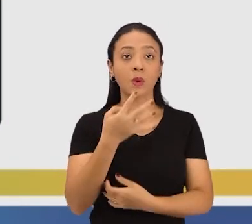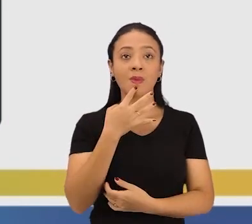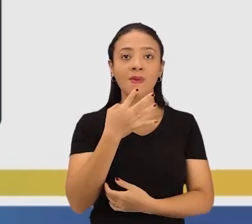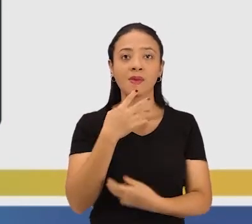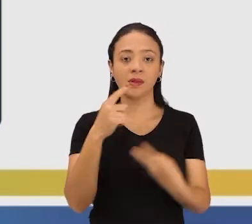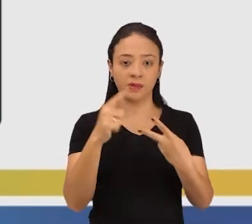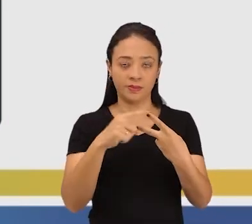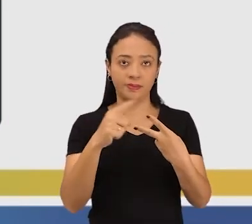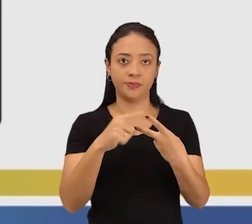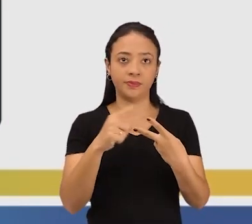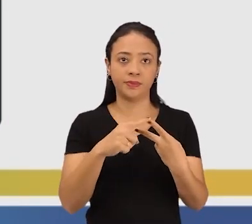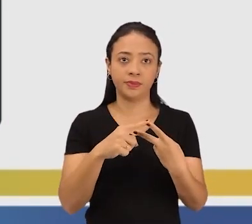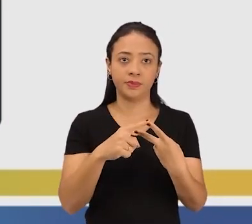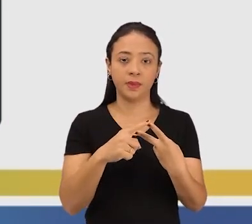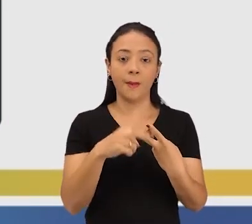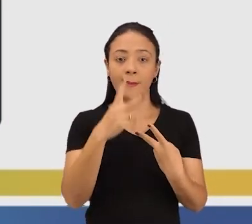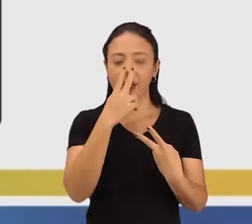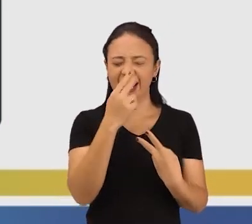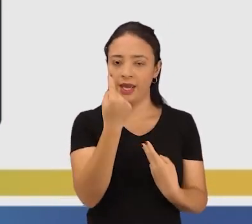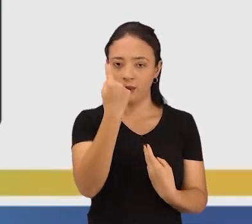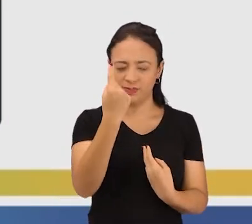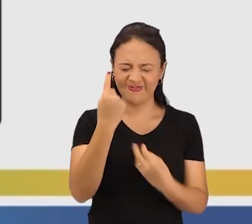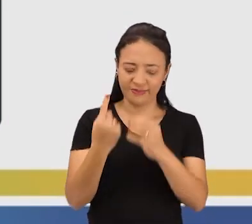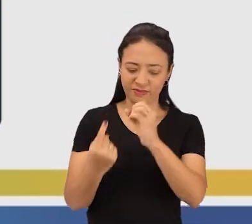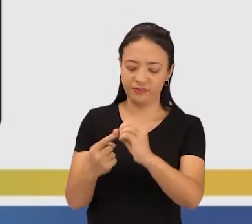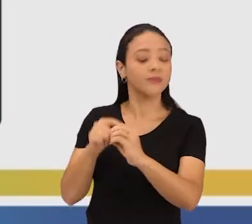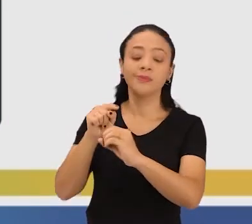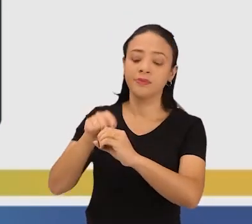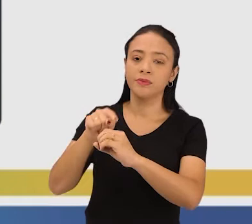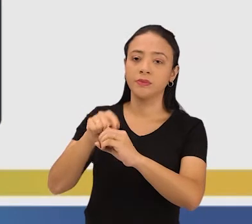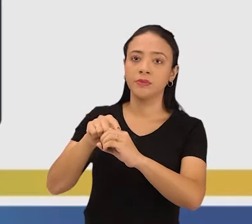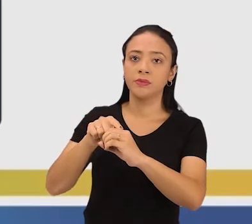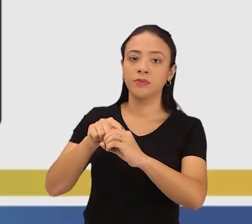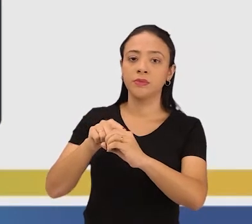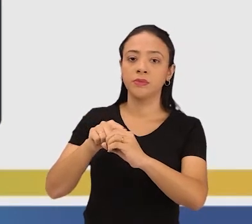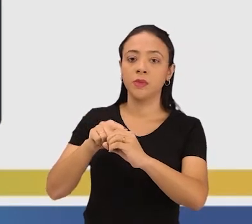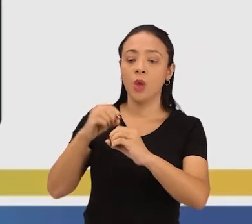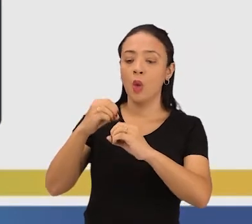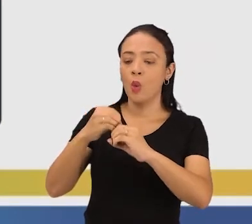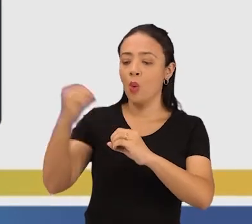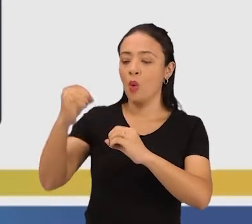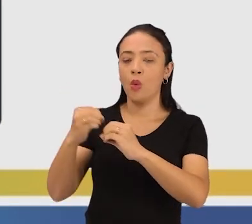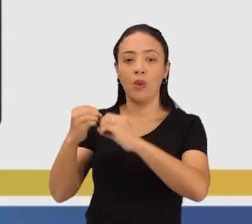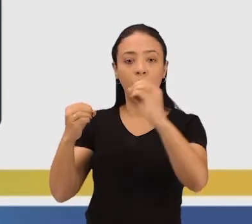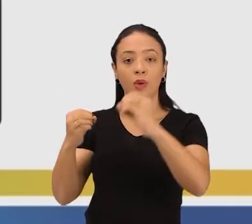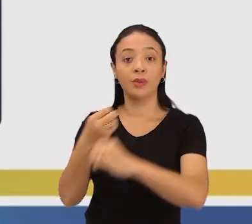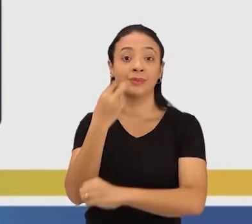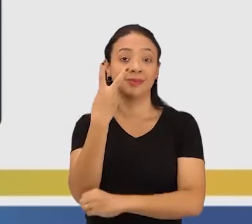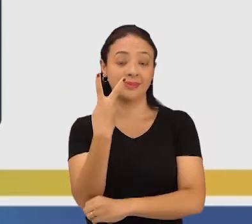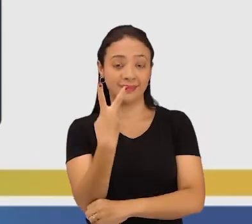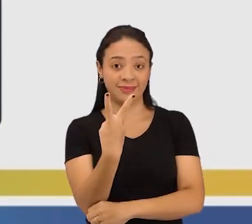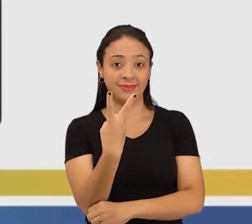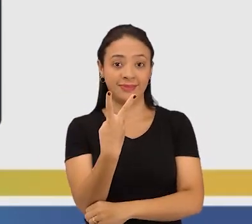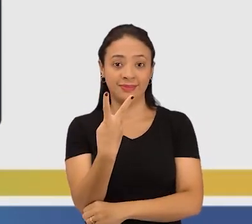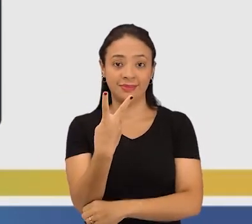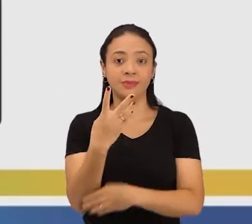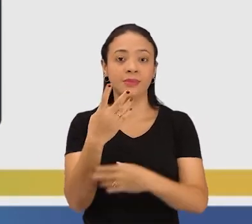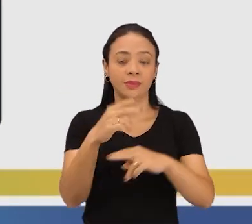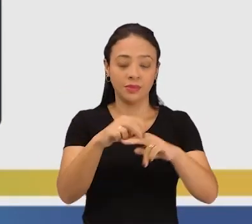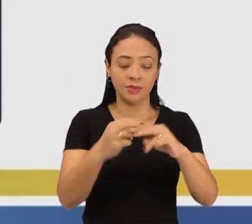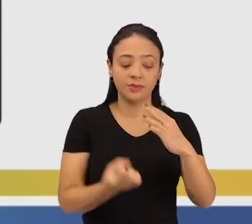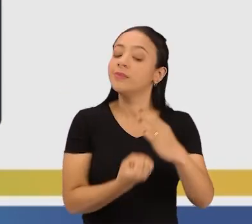ou bipartição é como se de o material genético fosse duplicado para 2 e assim a gente vai